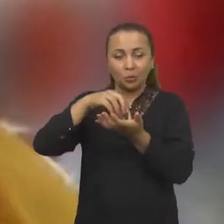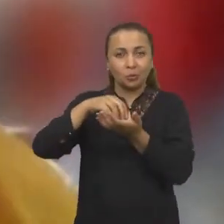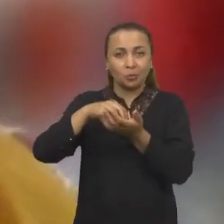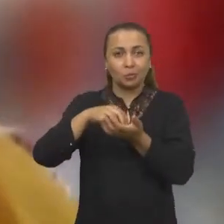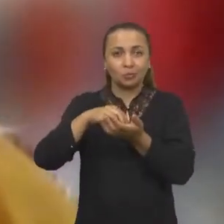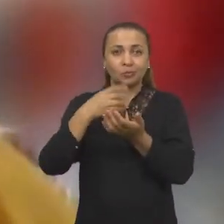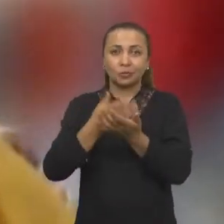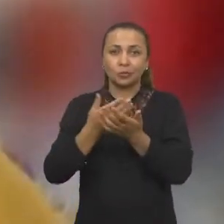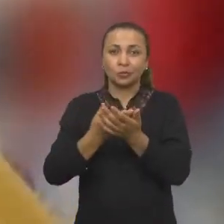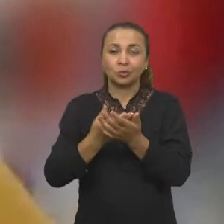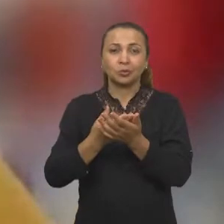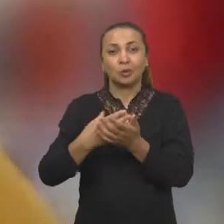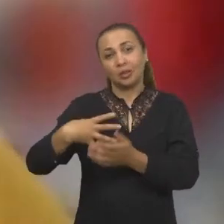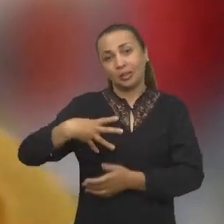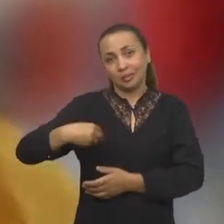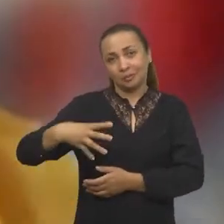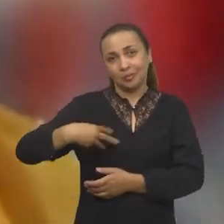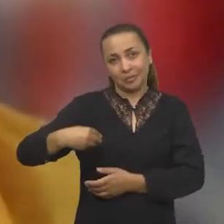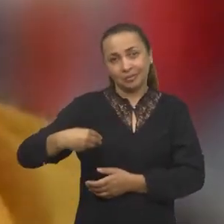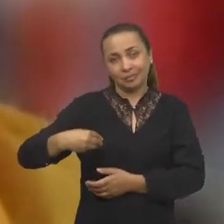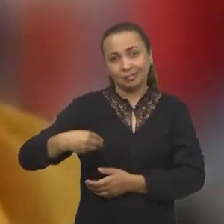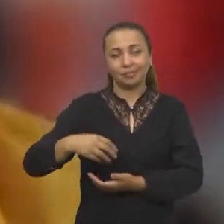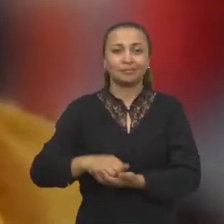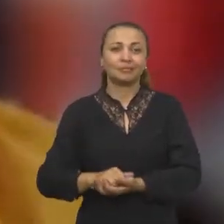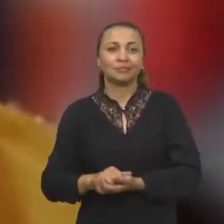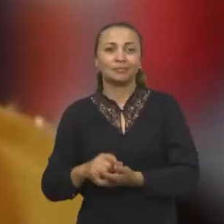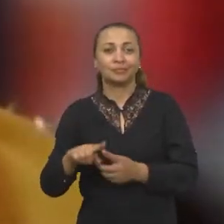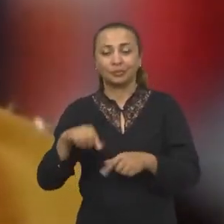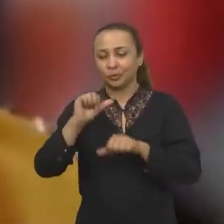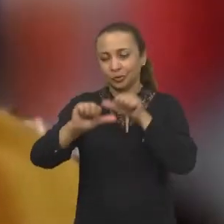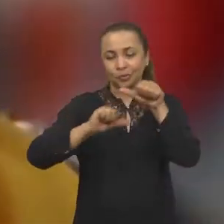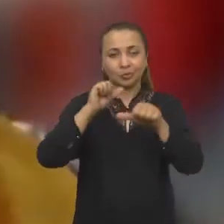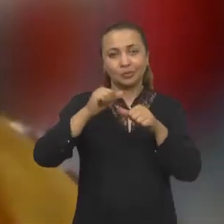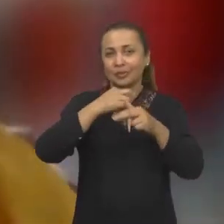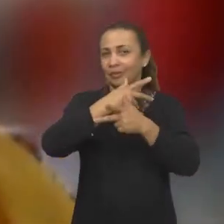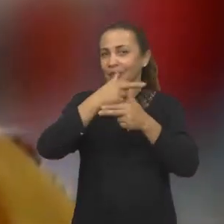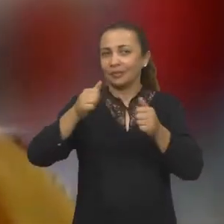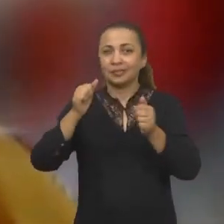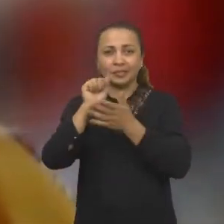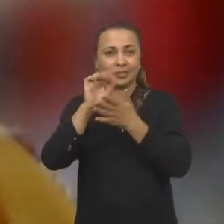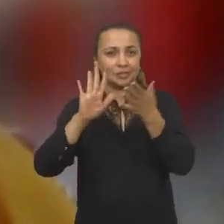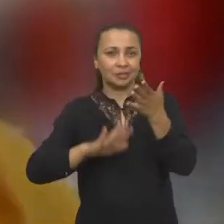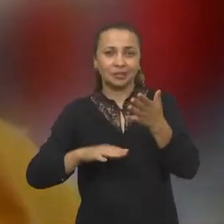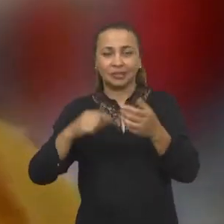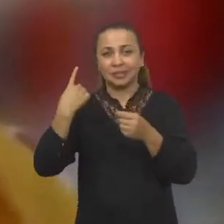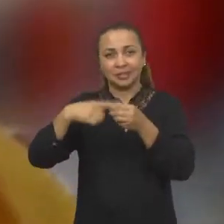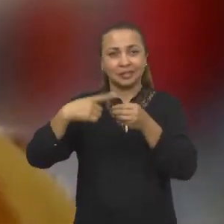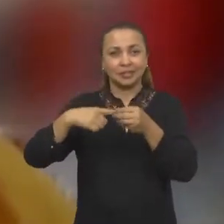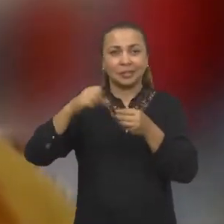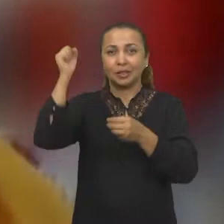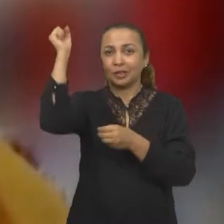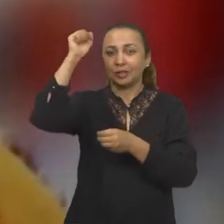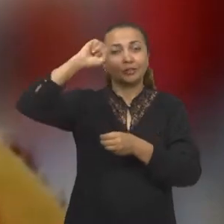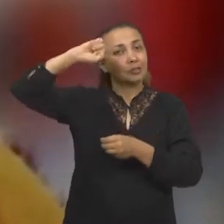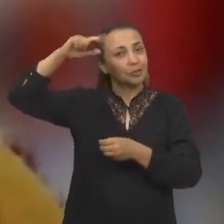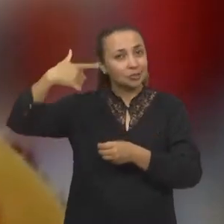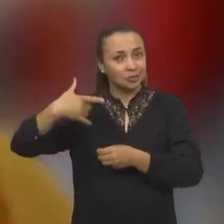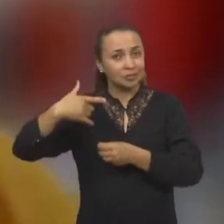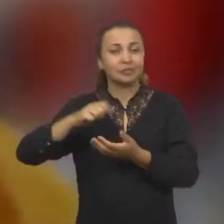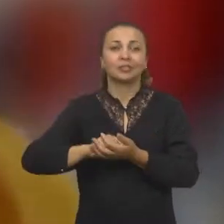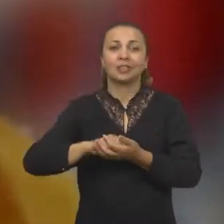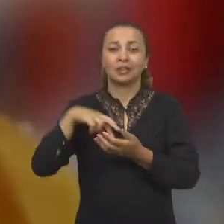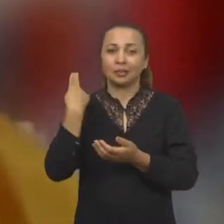para hospitais, unidades básicas de saúde, grupos de gestantes. Nós desenvolvemos encontros,